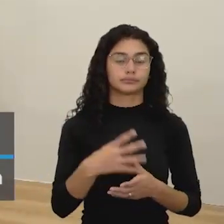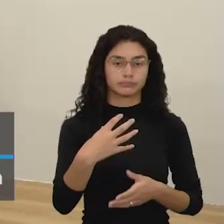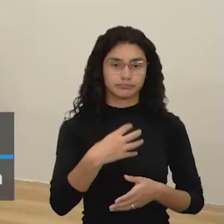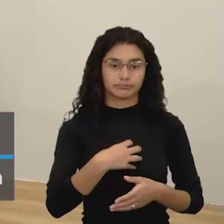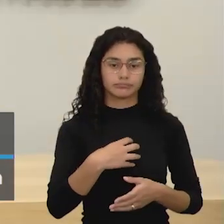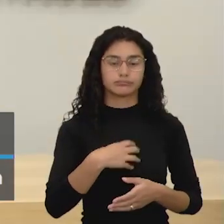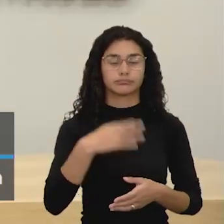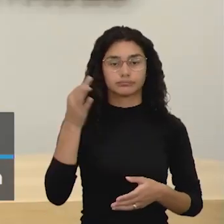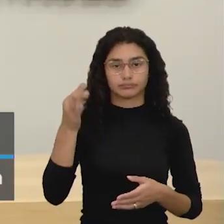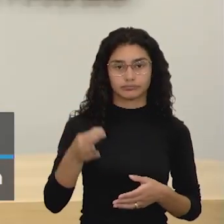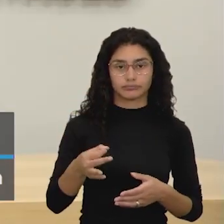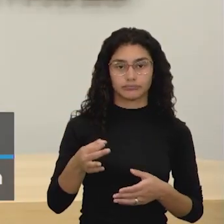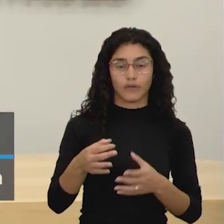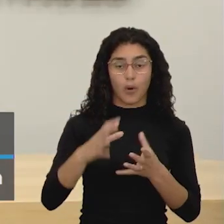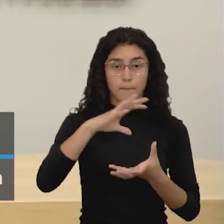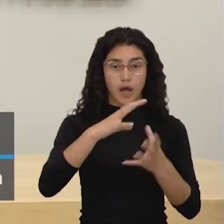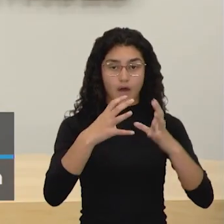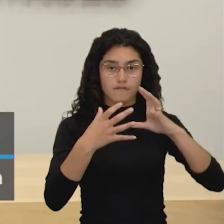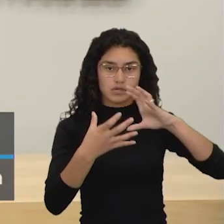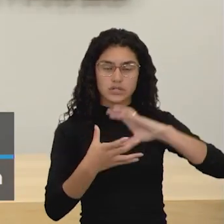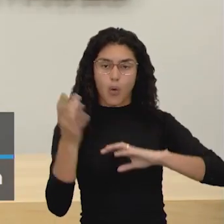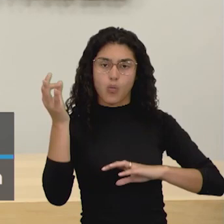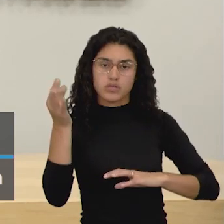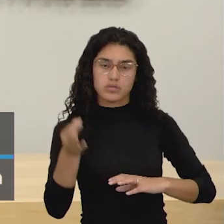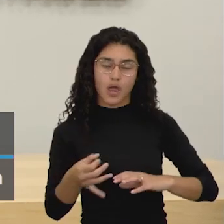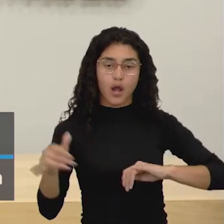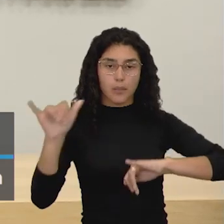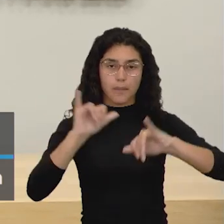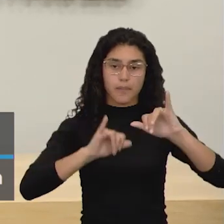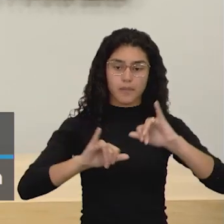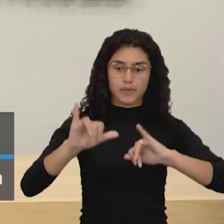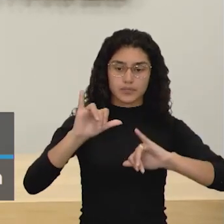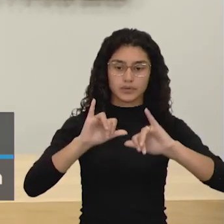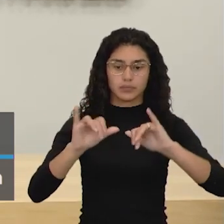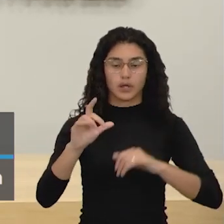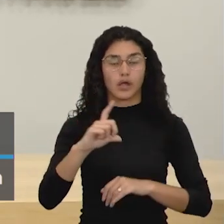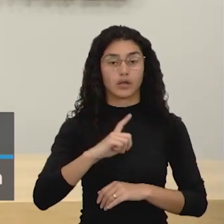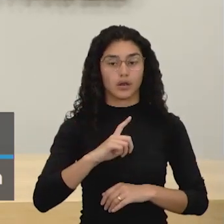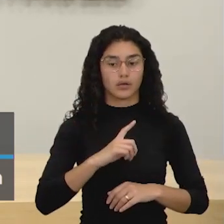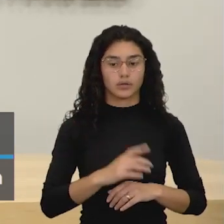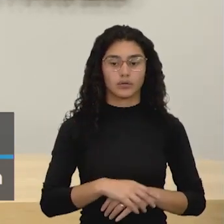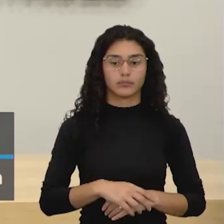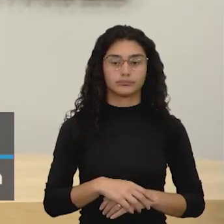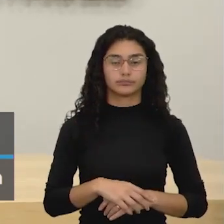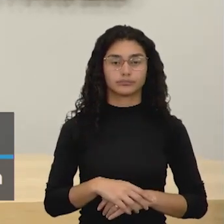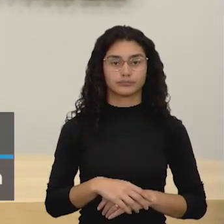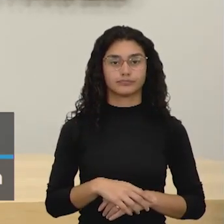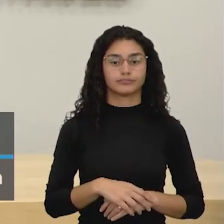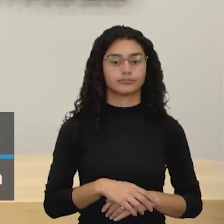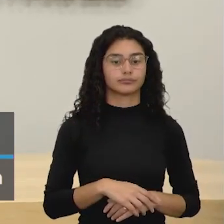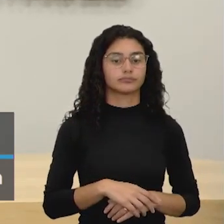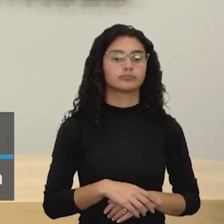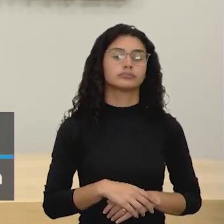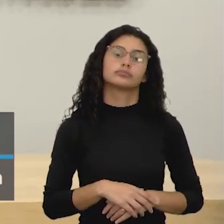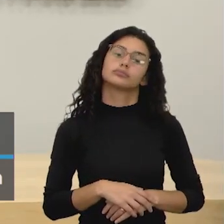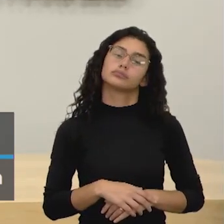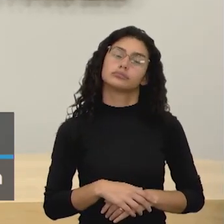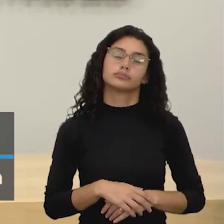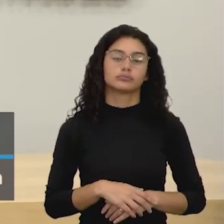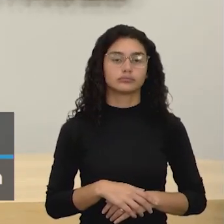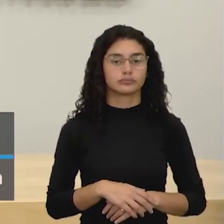vida. Uma evolução mesmo, né, a evolução química fala disso, né, de realmente, através do desenvolvimento aí das moléculas, assim por